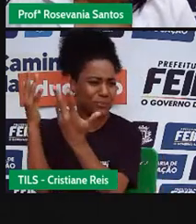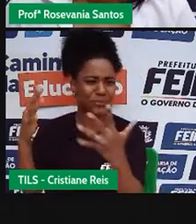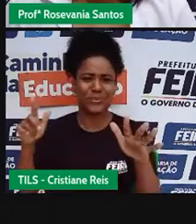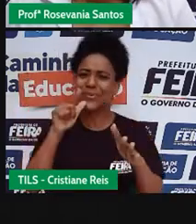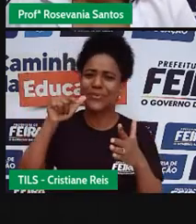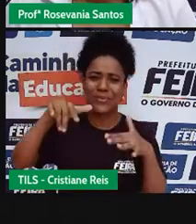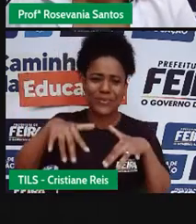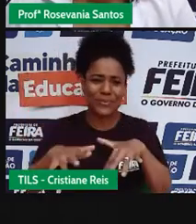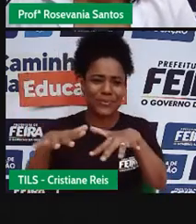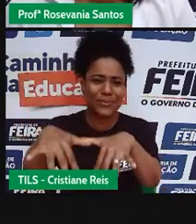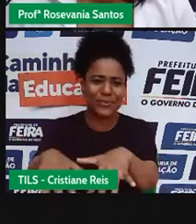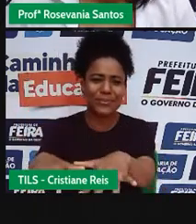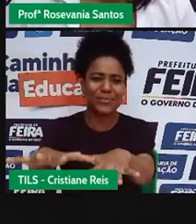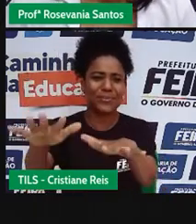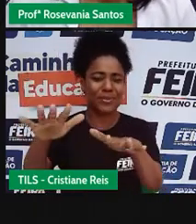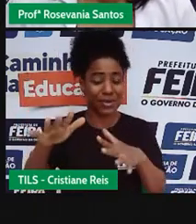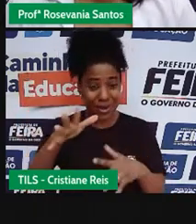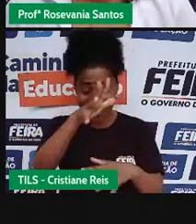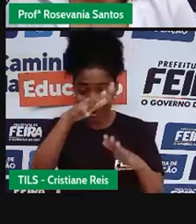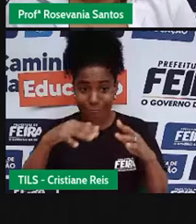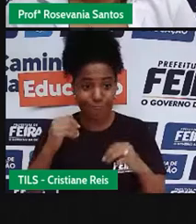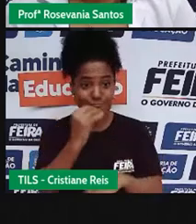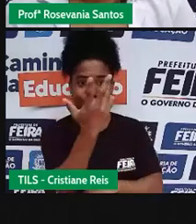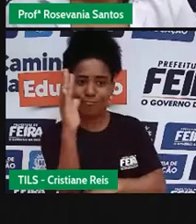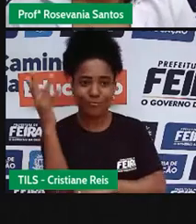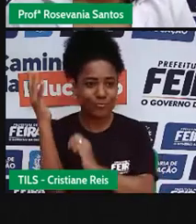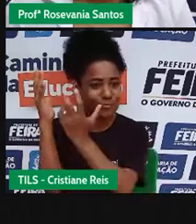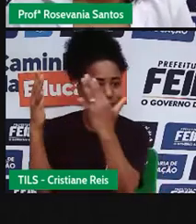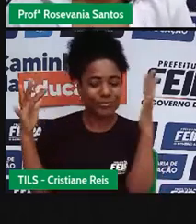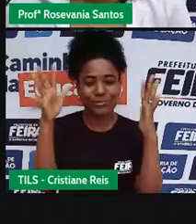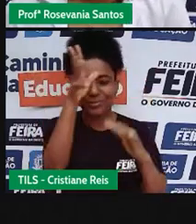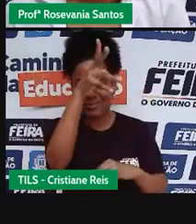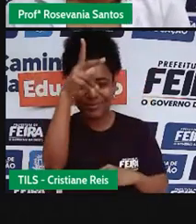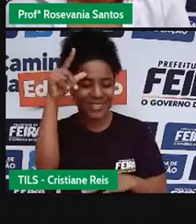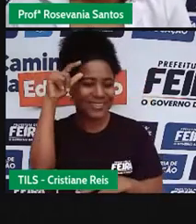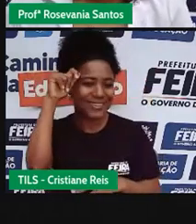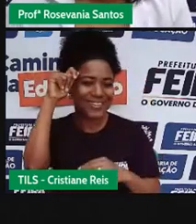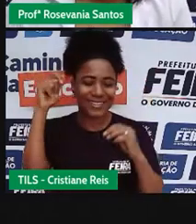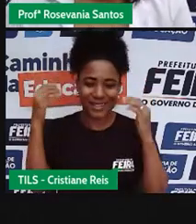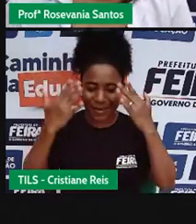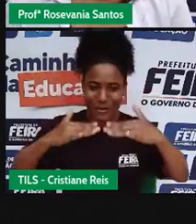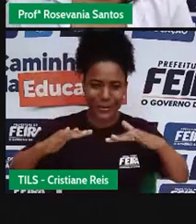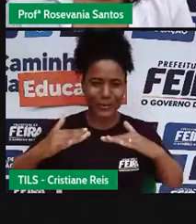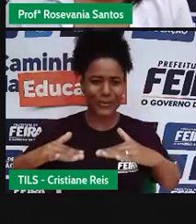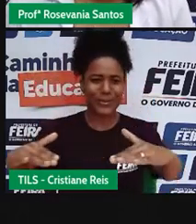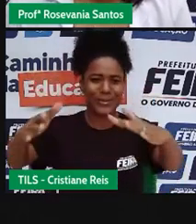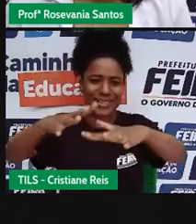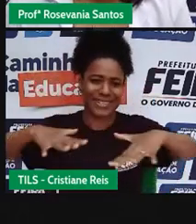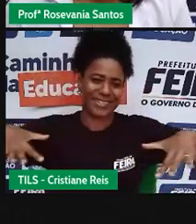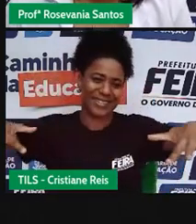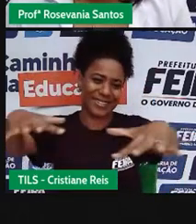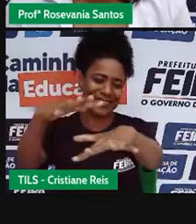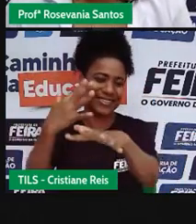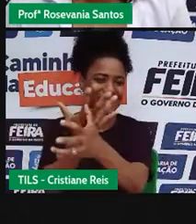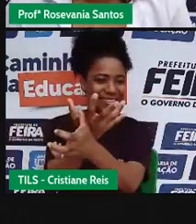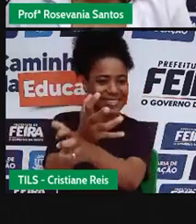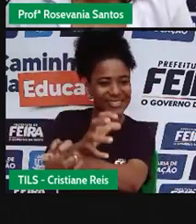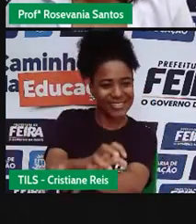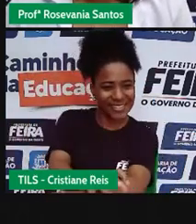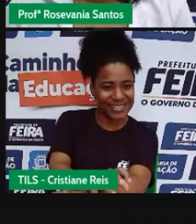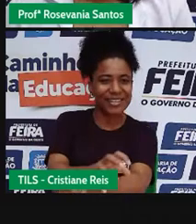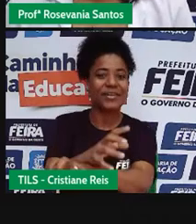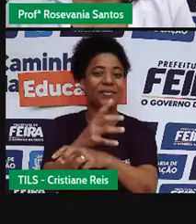de floresta, né, da floresta amazônica, as paisagens, né, que a gente tem da Caatinga, né, representando ali o